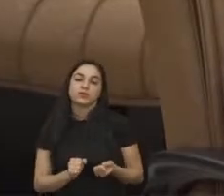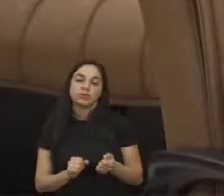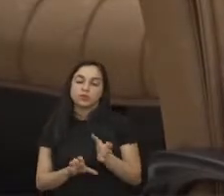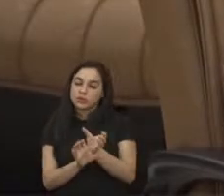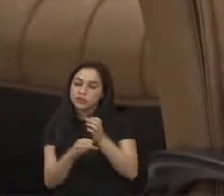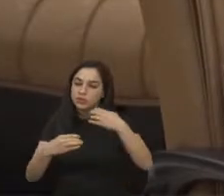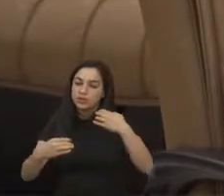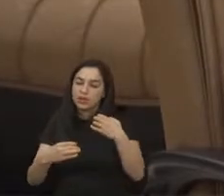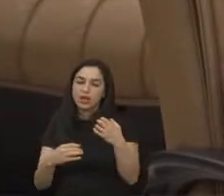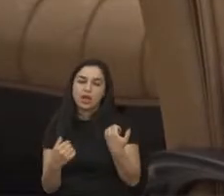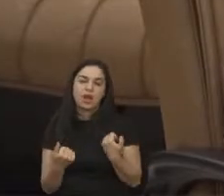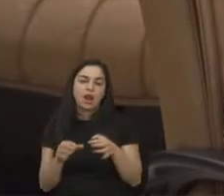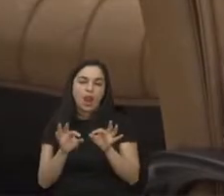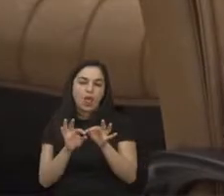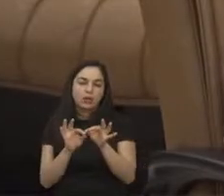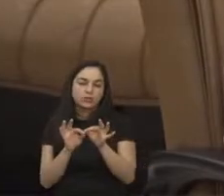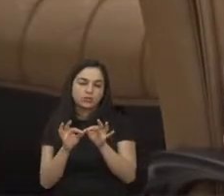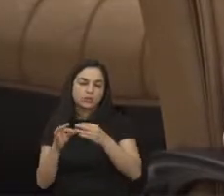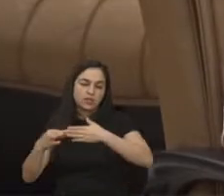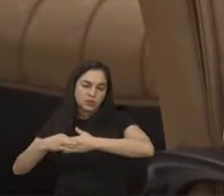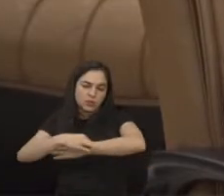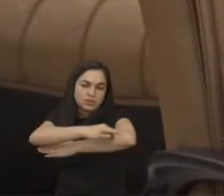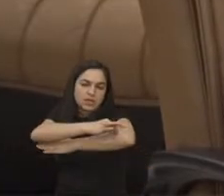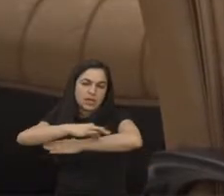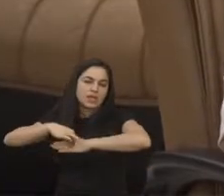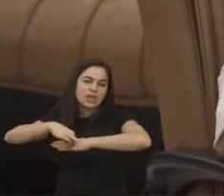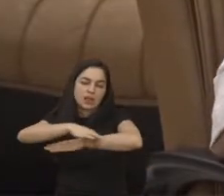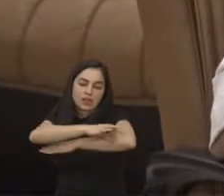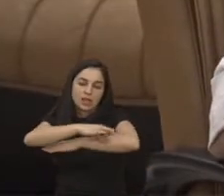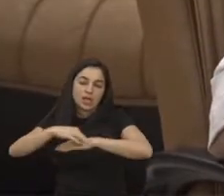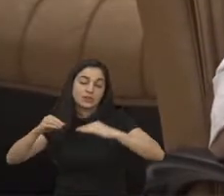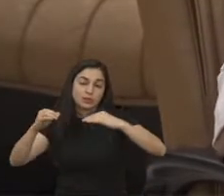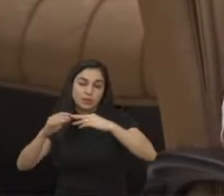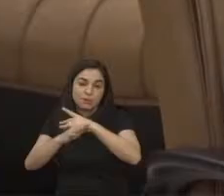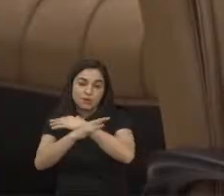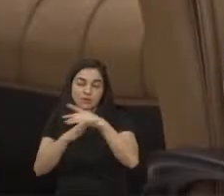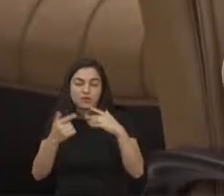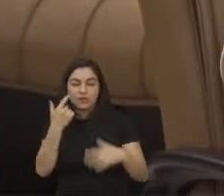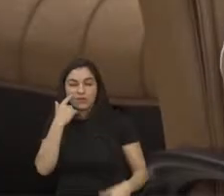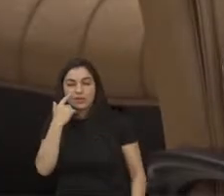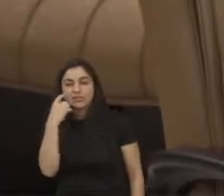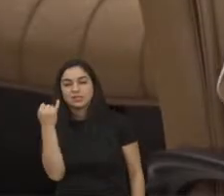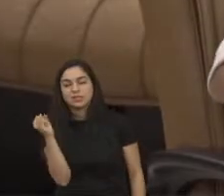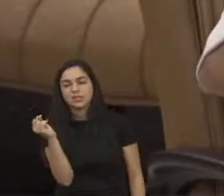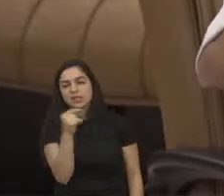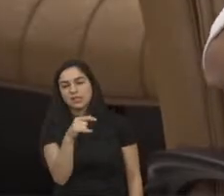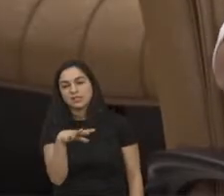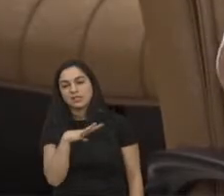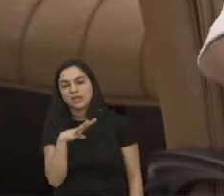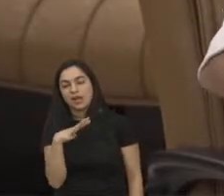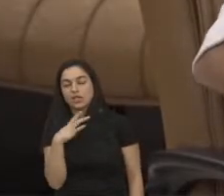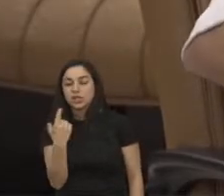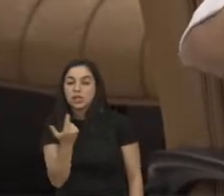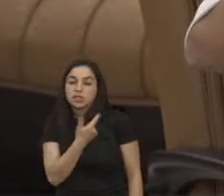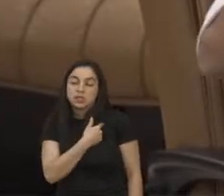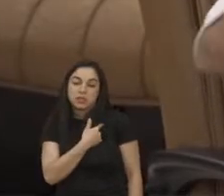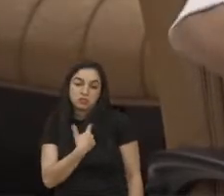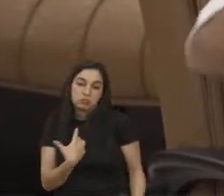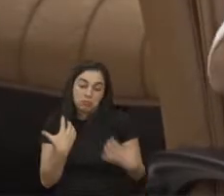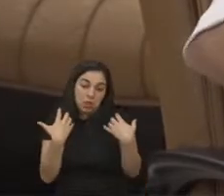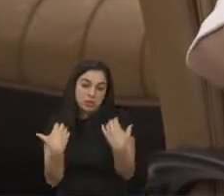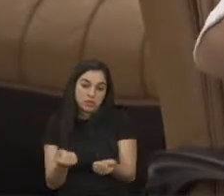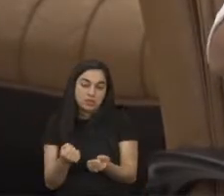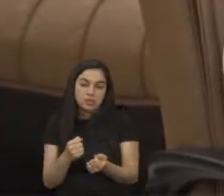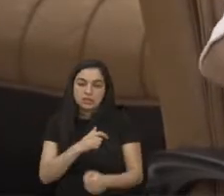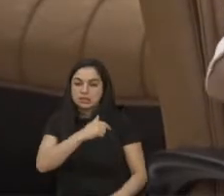precisa entender se esse modelo de habitação, se esse modelo de cidade que a gente está abraçando e que semana